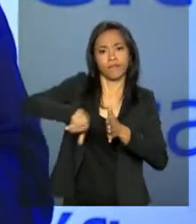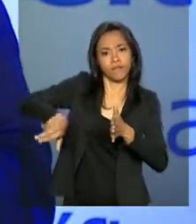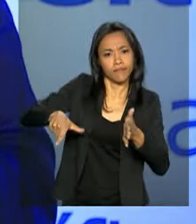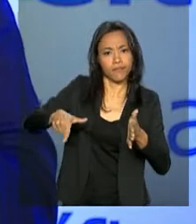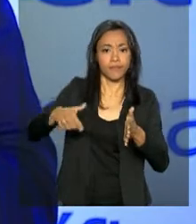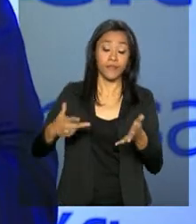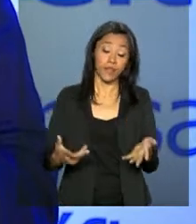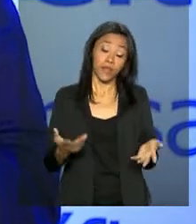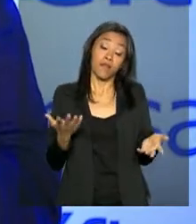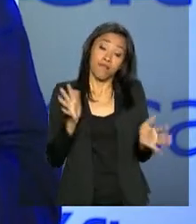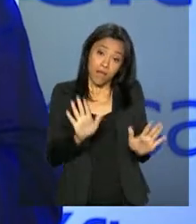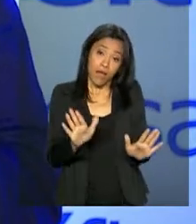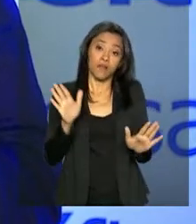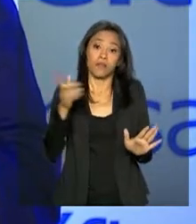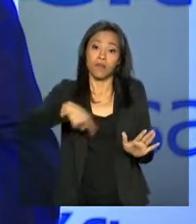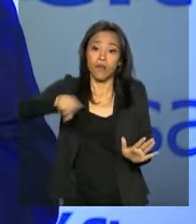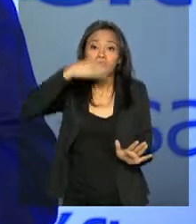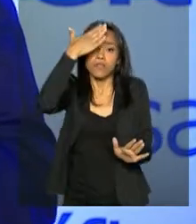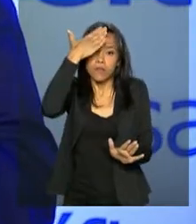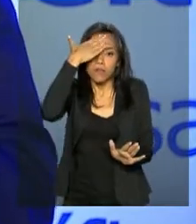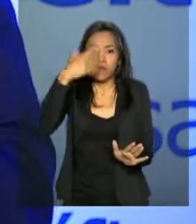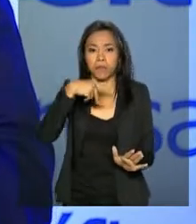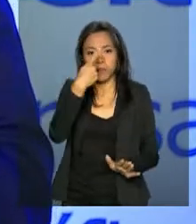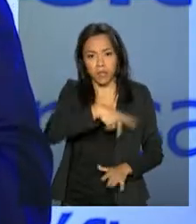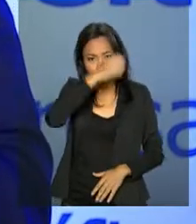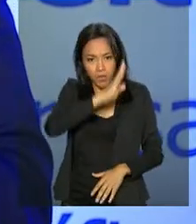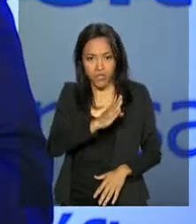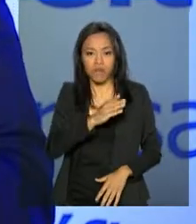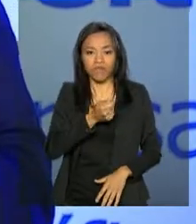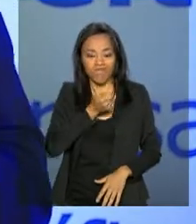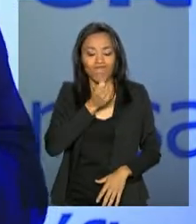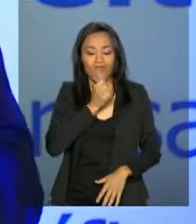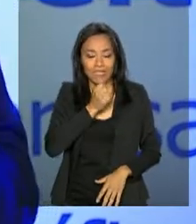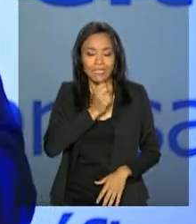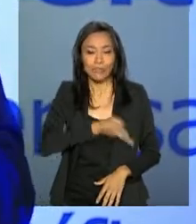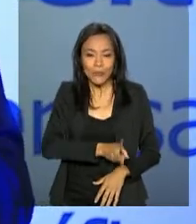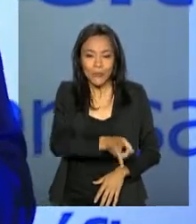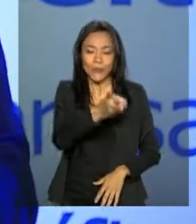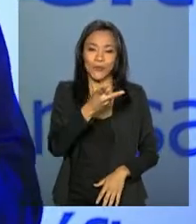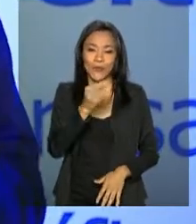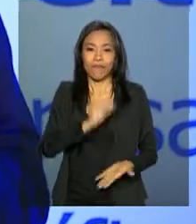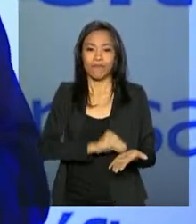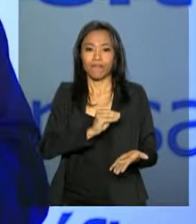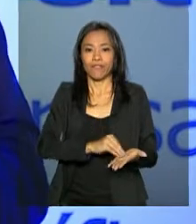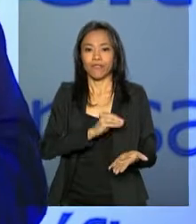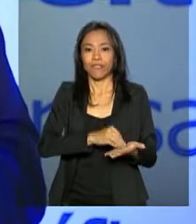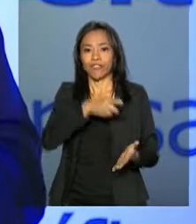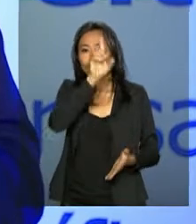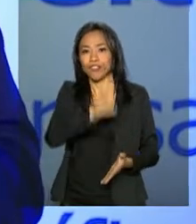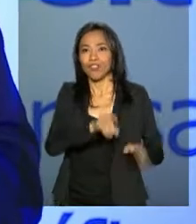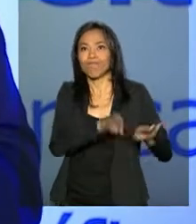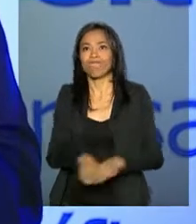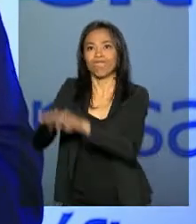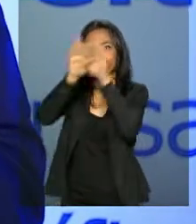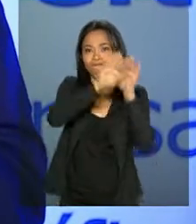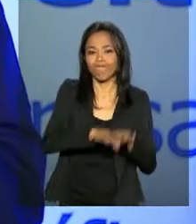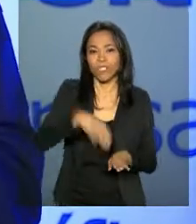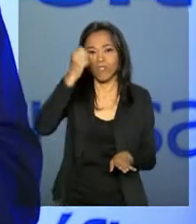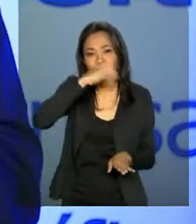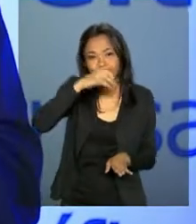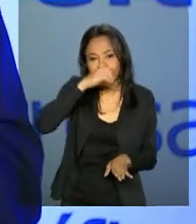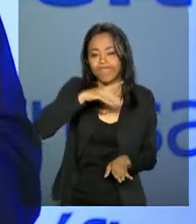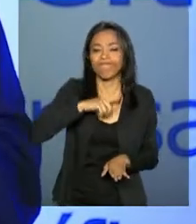que o brasil ainda vive com muita desigualdade com muita intolerância ea gente precisa